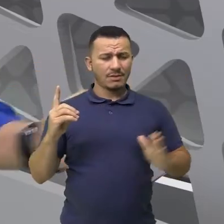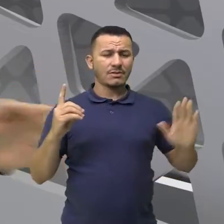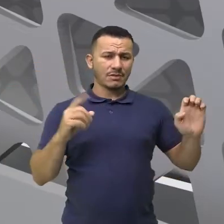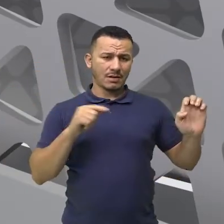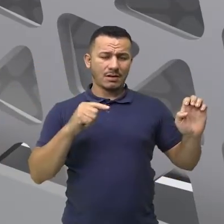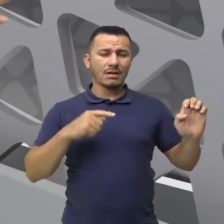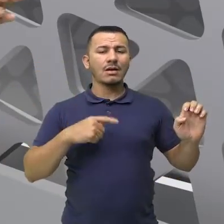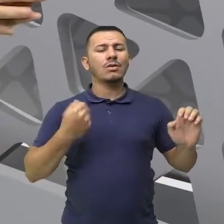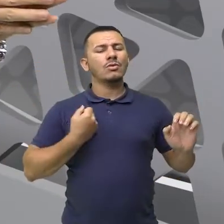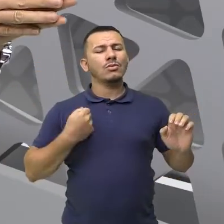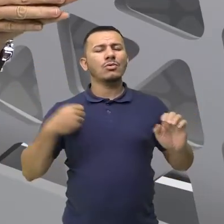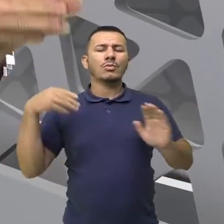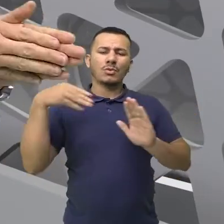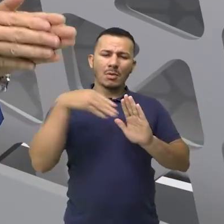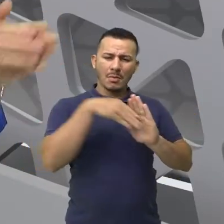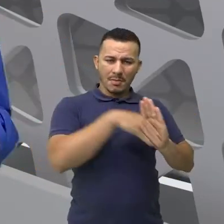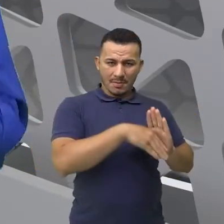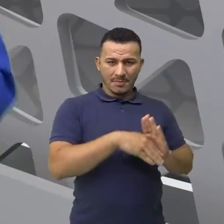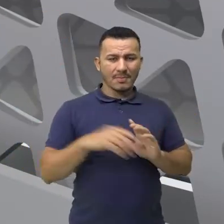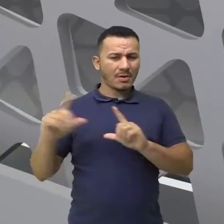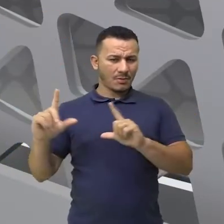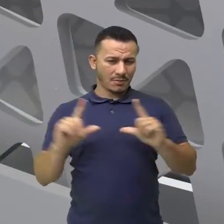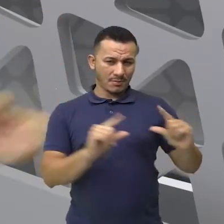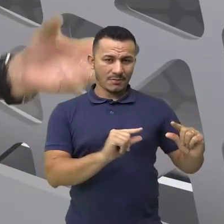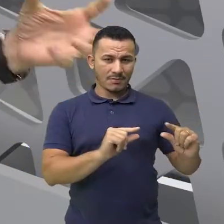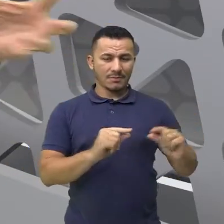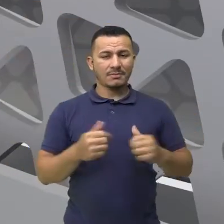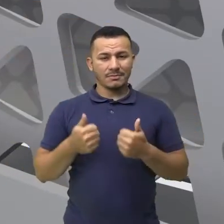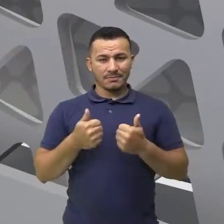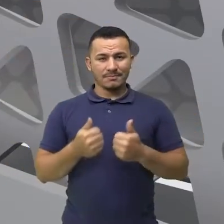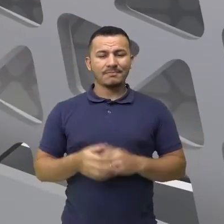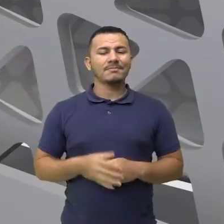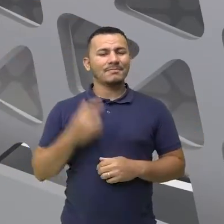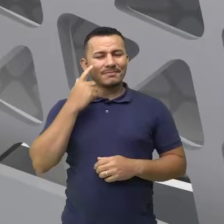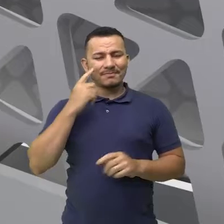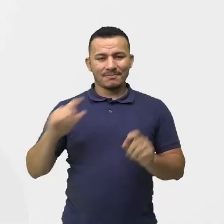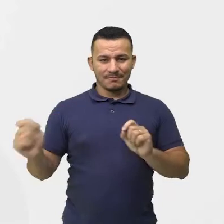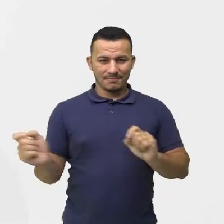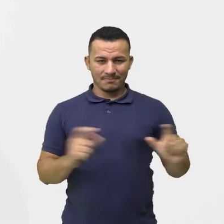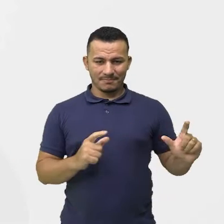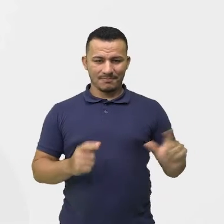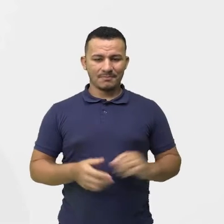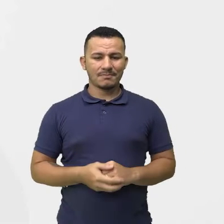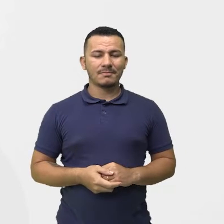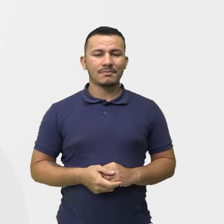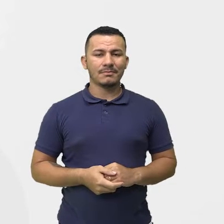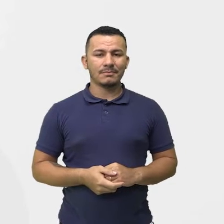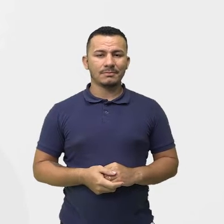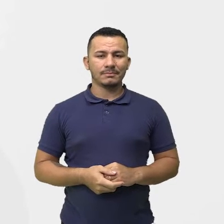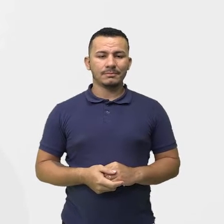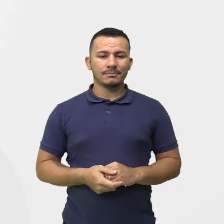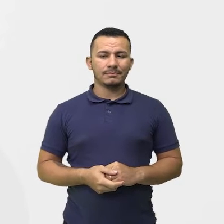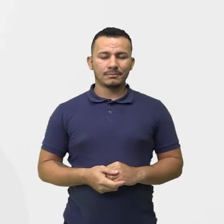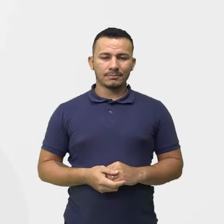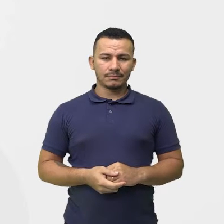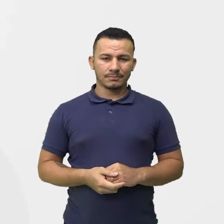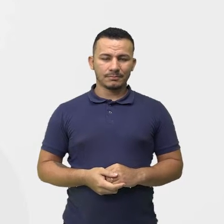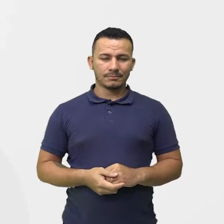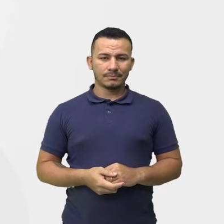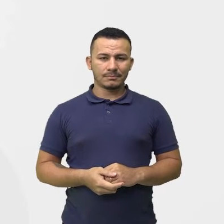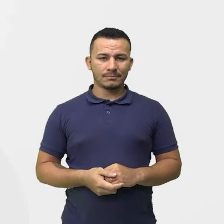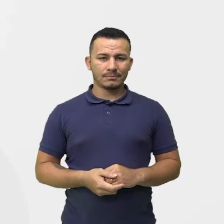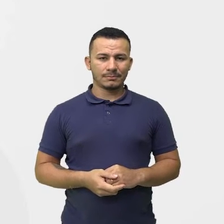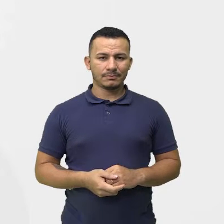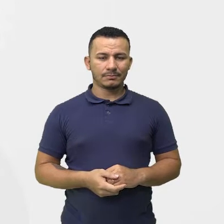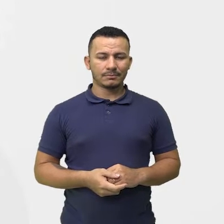esquerda, os números decrescem. Ok? Então, vamos observar exemplos. Olha aqui. Então, olha só o que